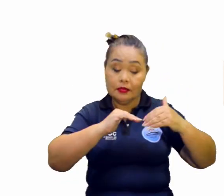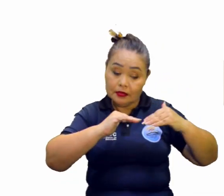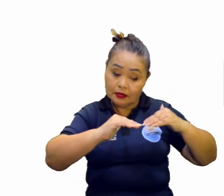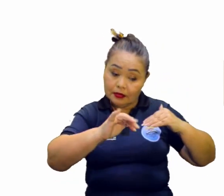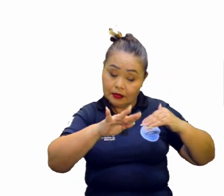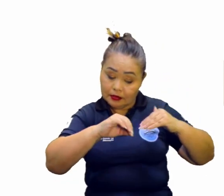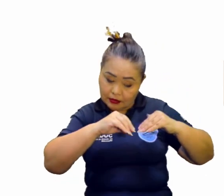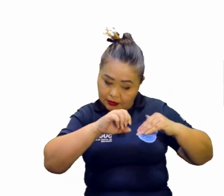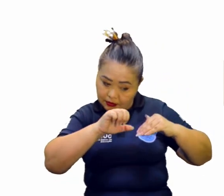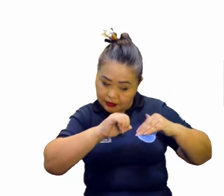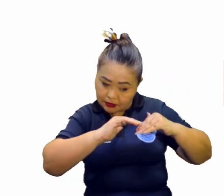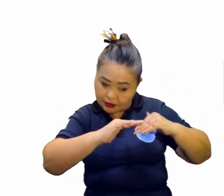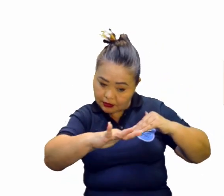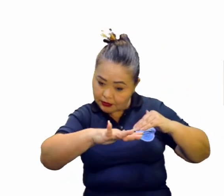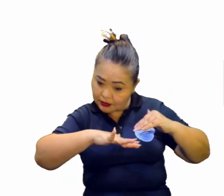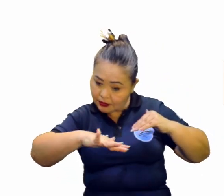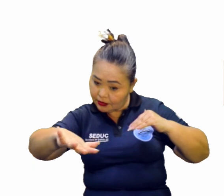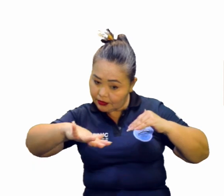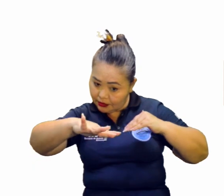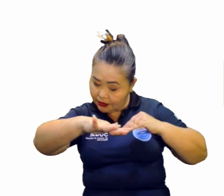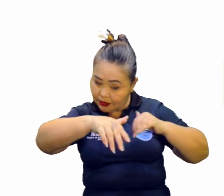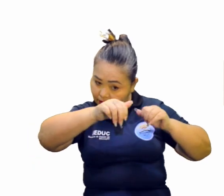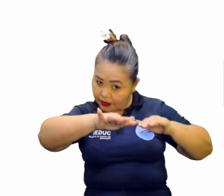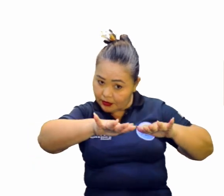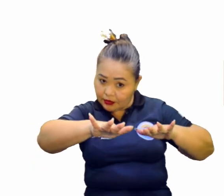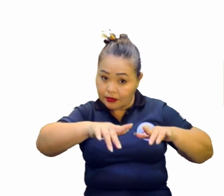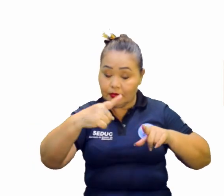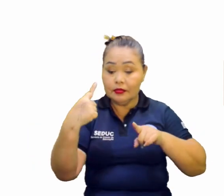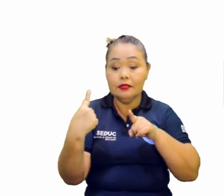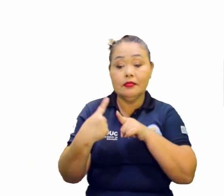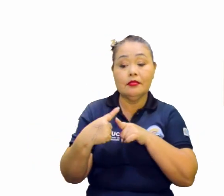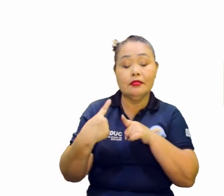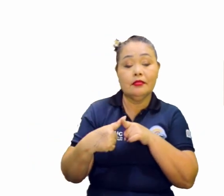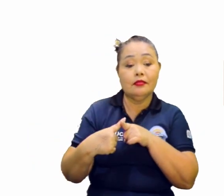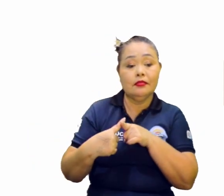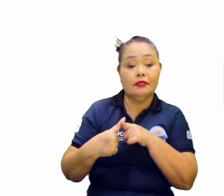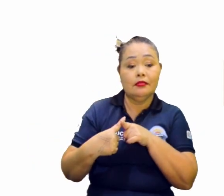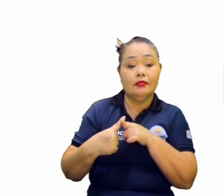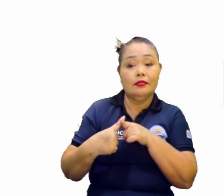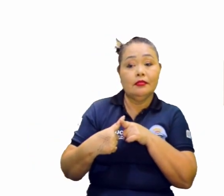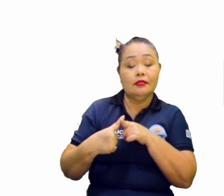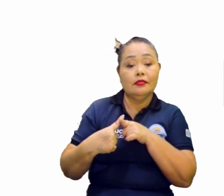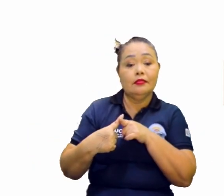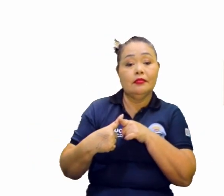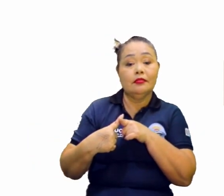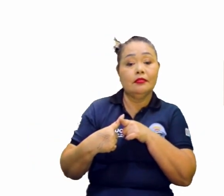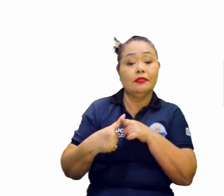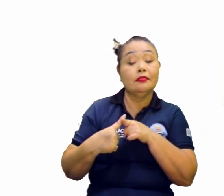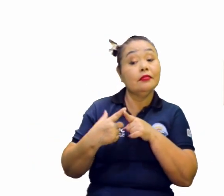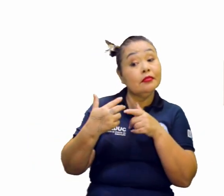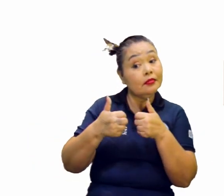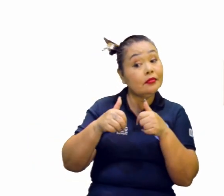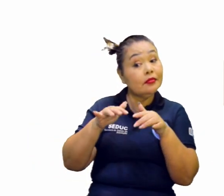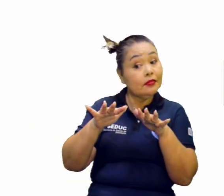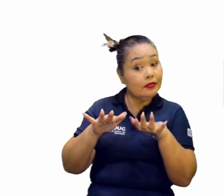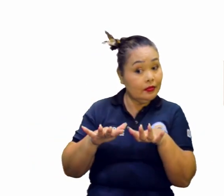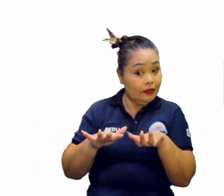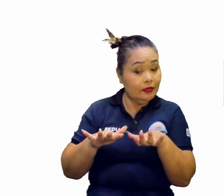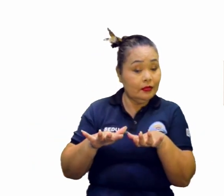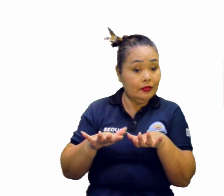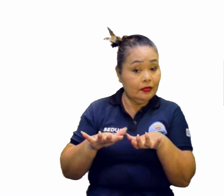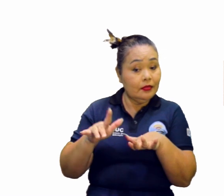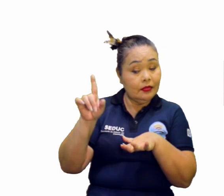solo, tá? Porque eu vou manter nesse